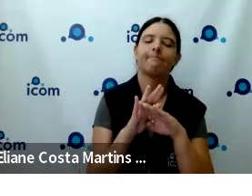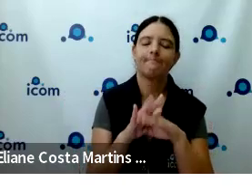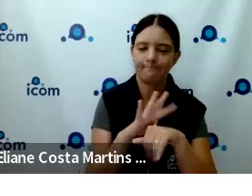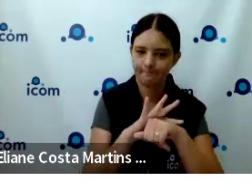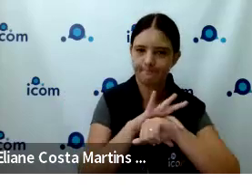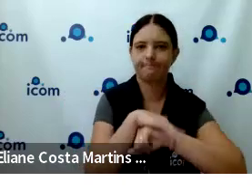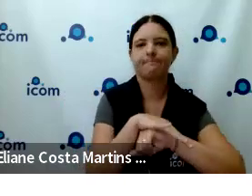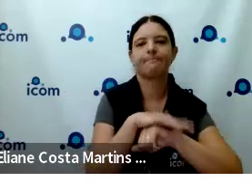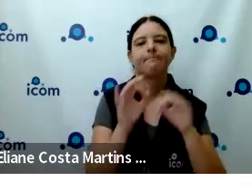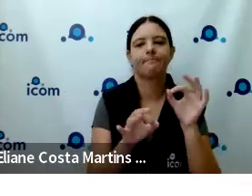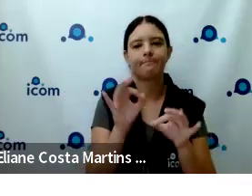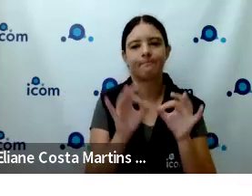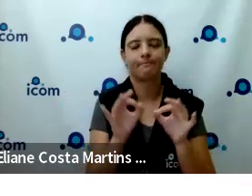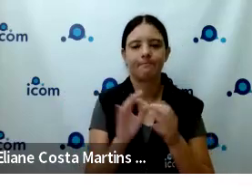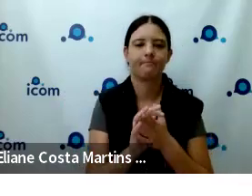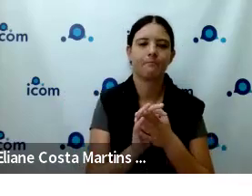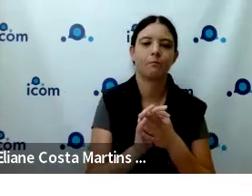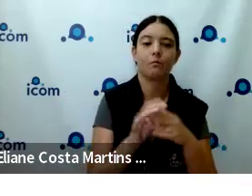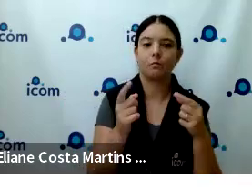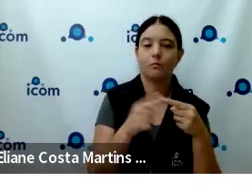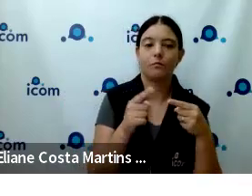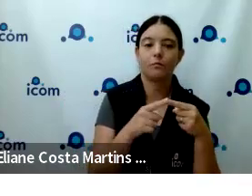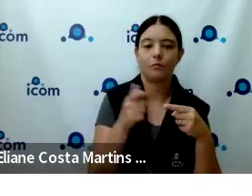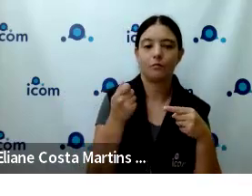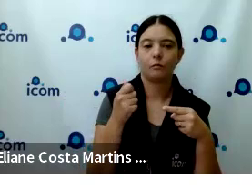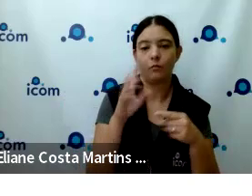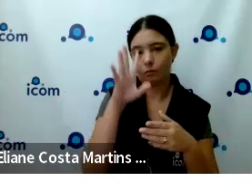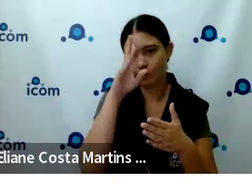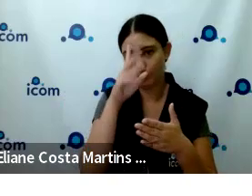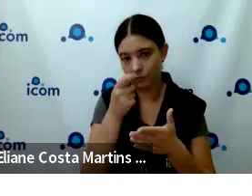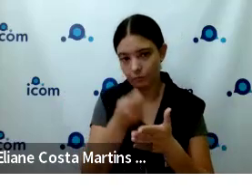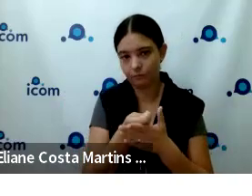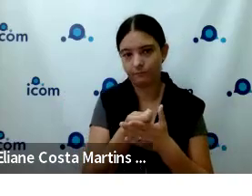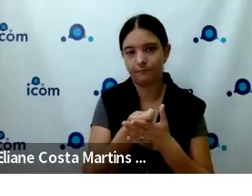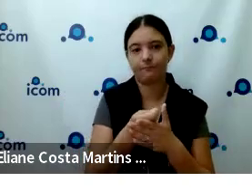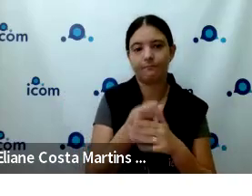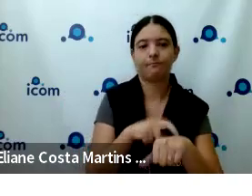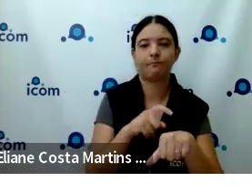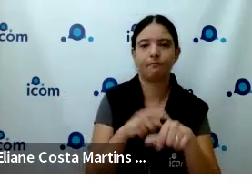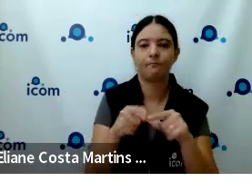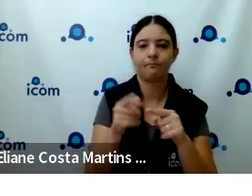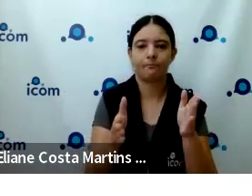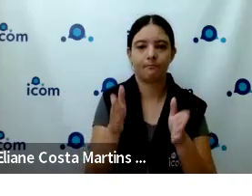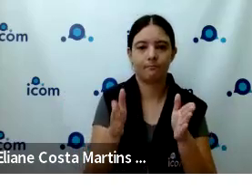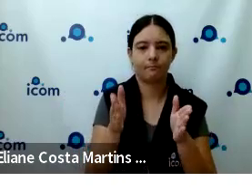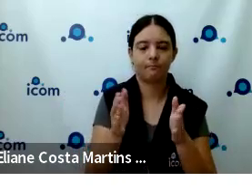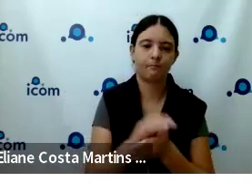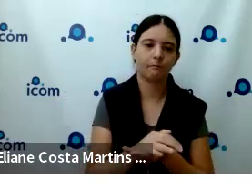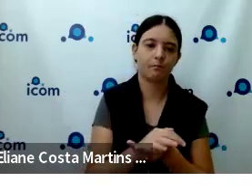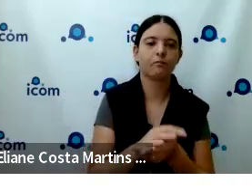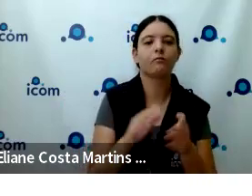segurança jurídica, nomeadamente, o primeiro lugar, a decisão provisória, a nível